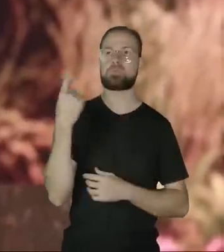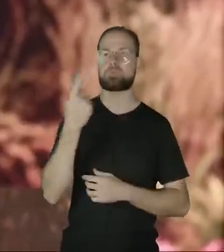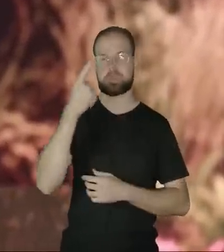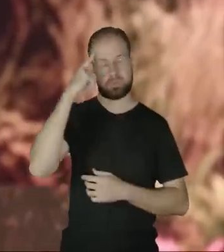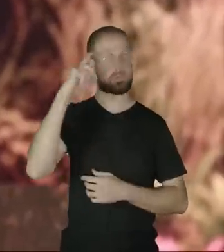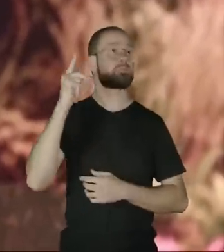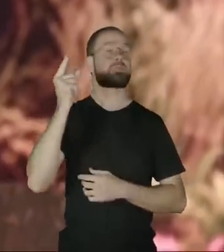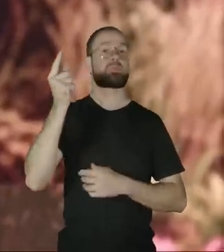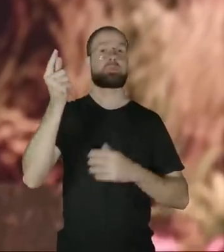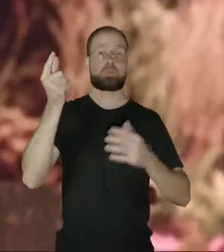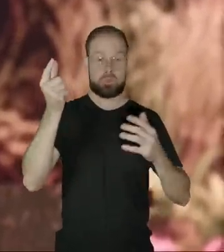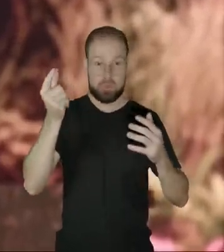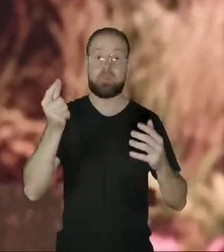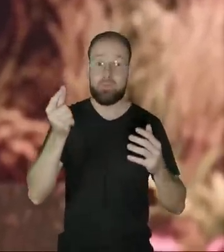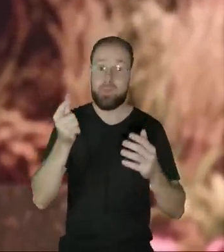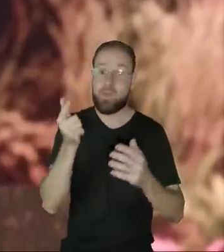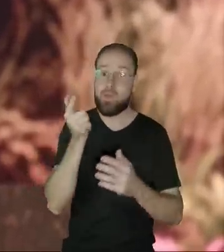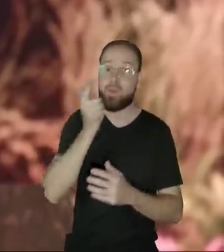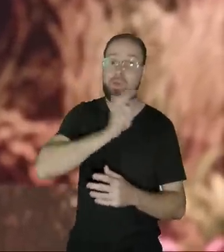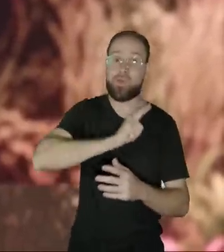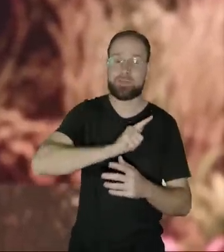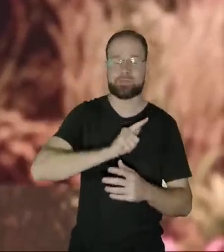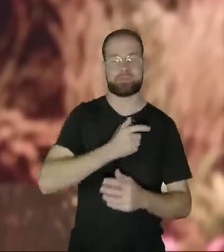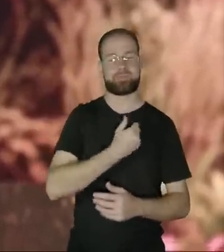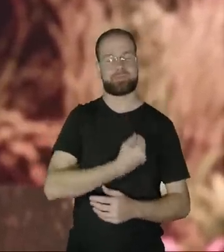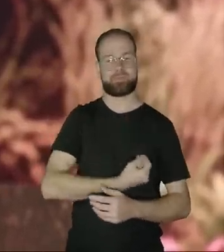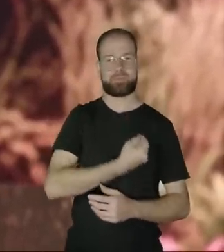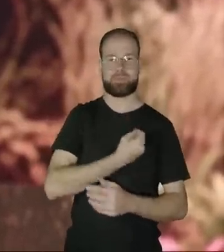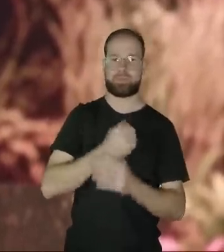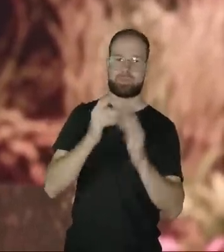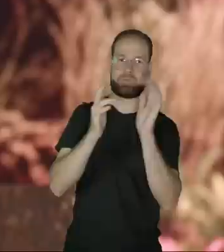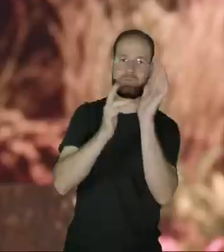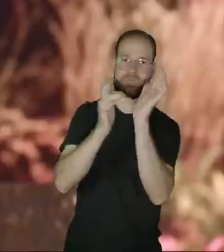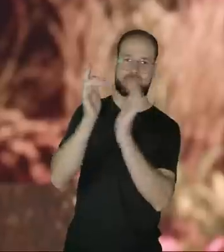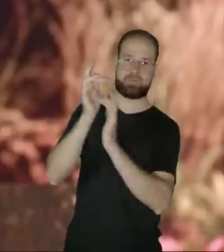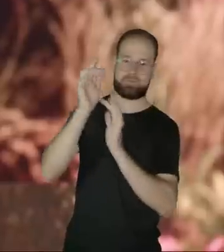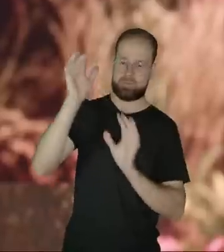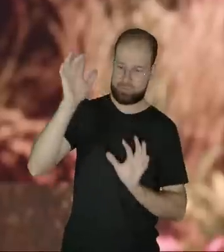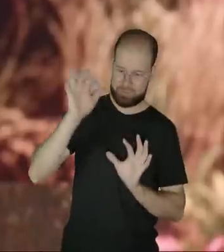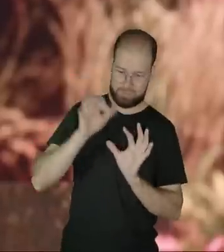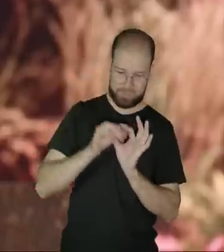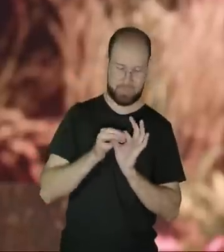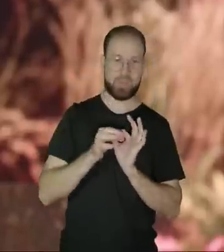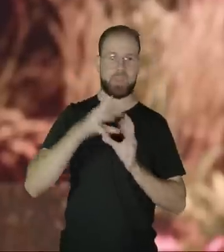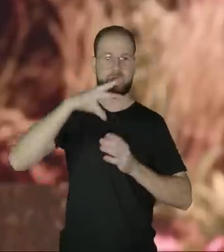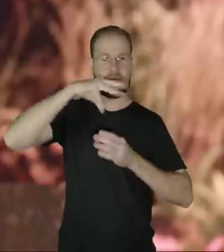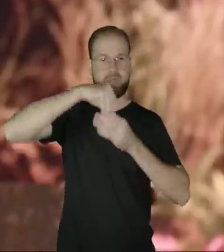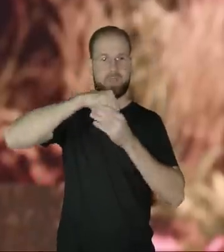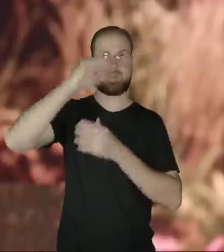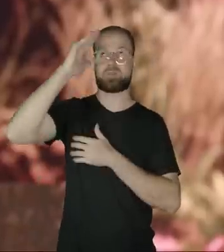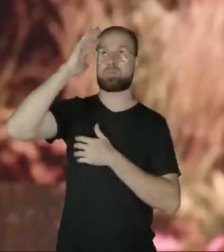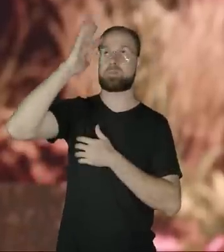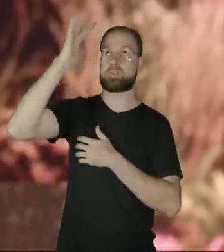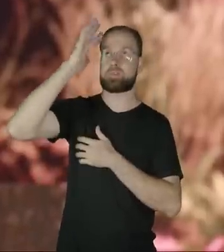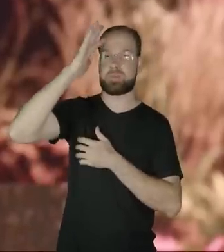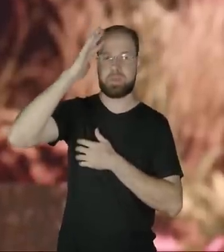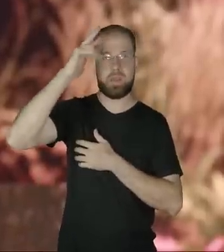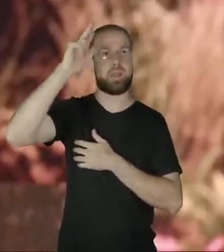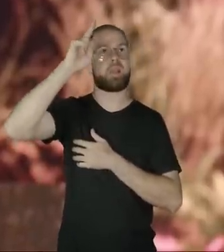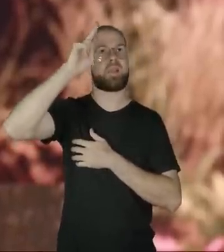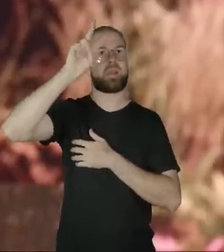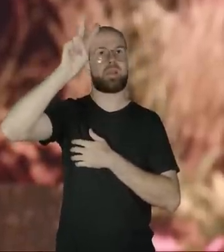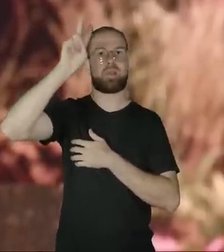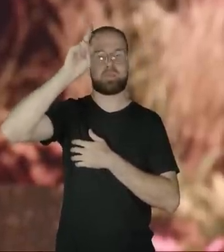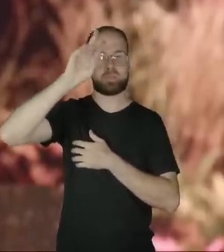então vamos ter a vida de Cristo contemplada na nossa imaginação, na nossa memória